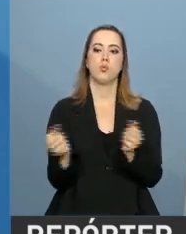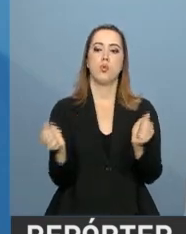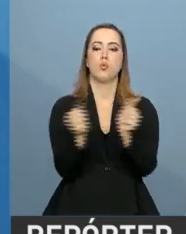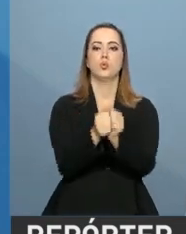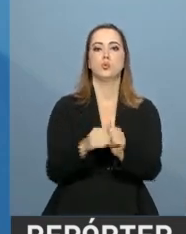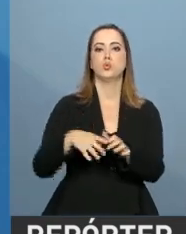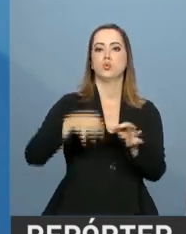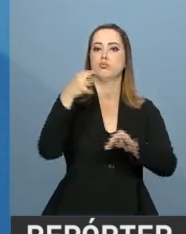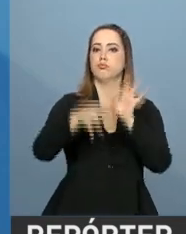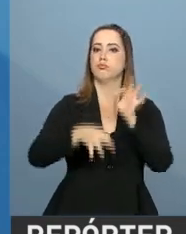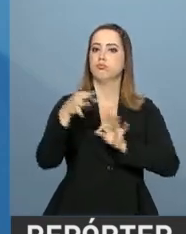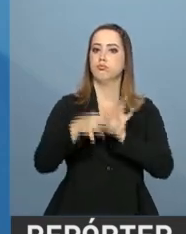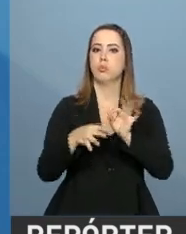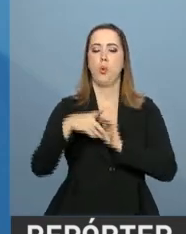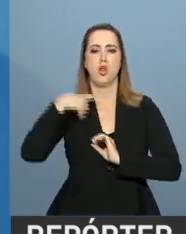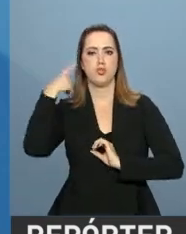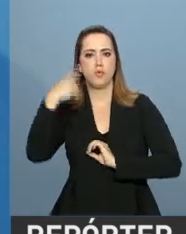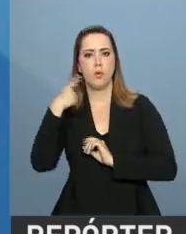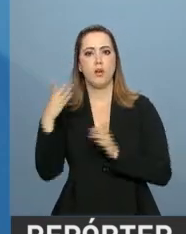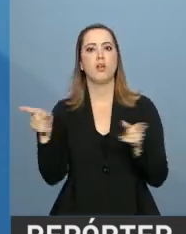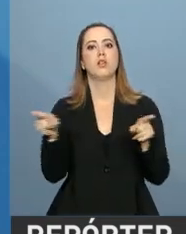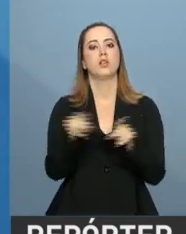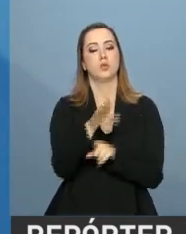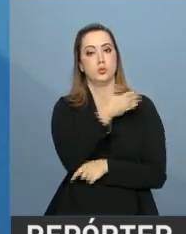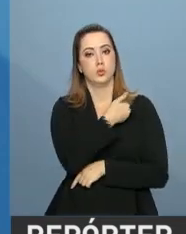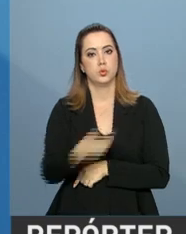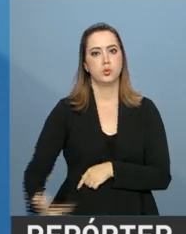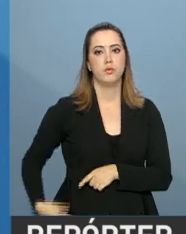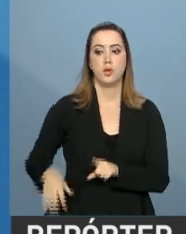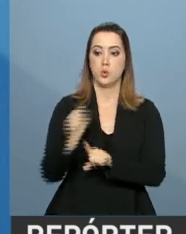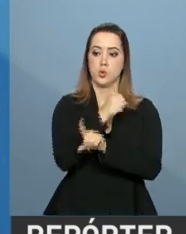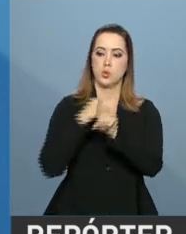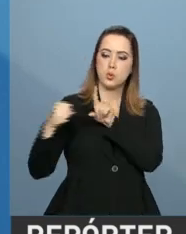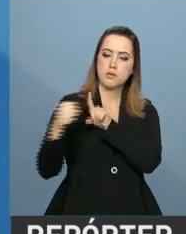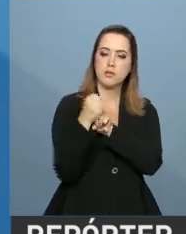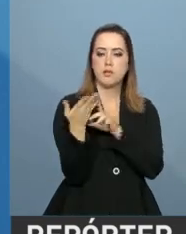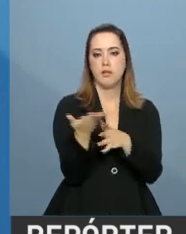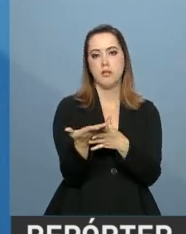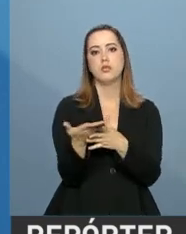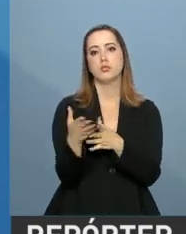Judiciário, advogados públicos, sociedade em geral,